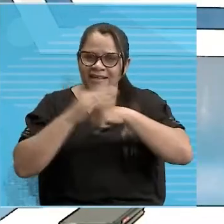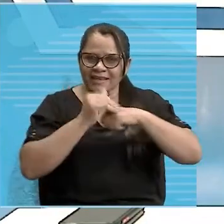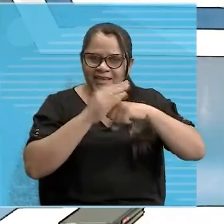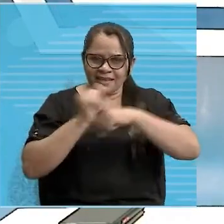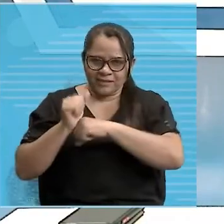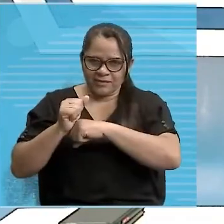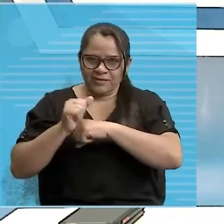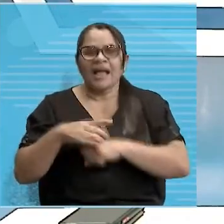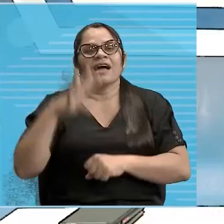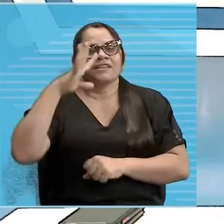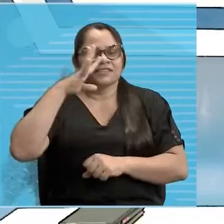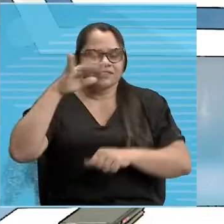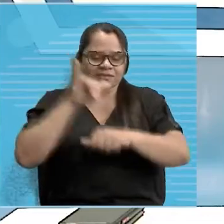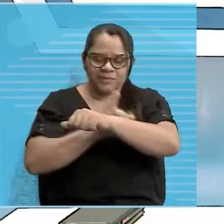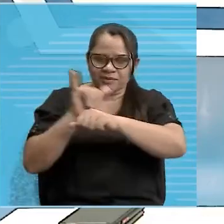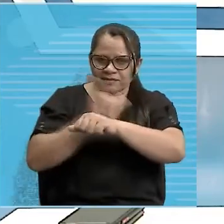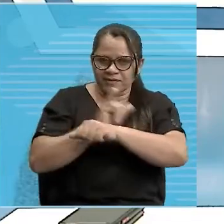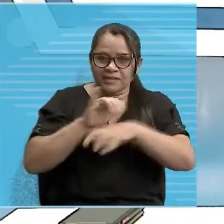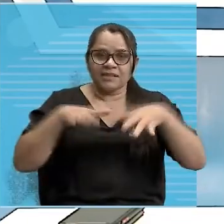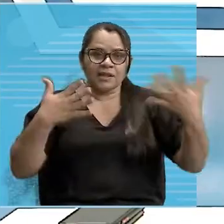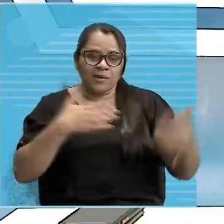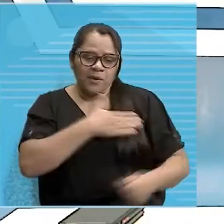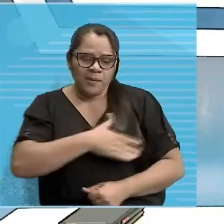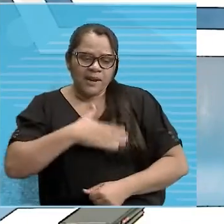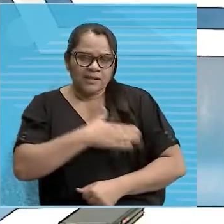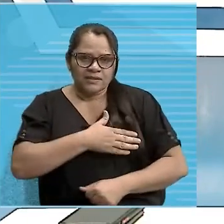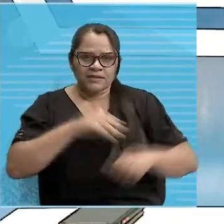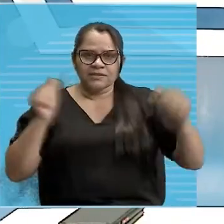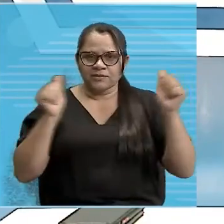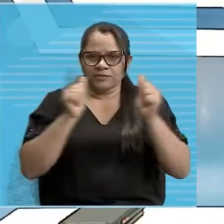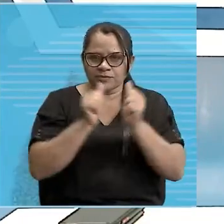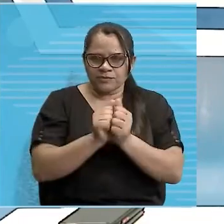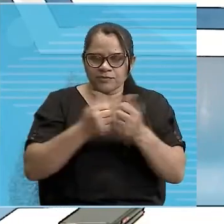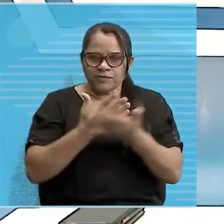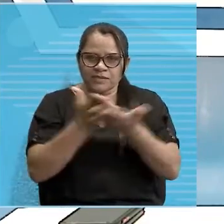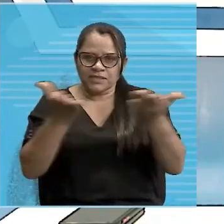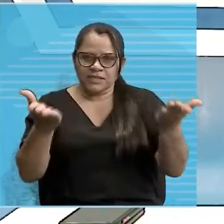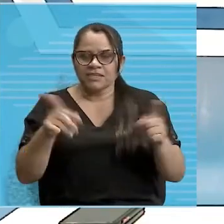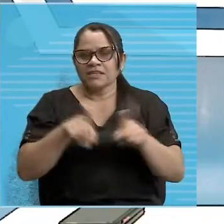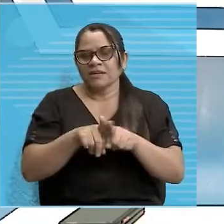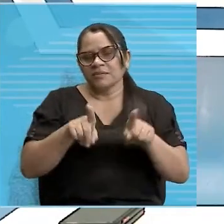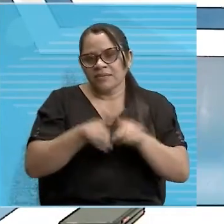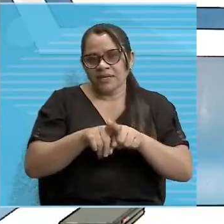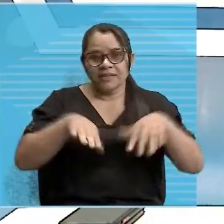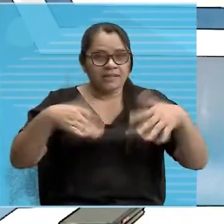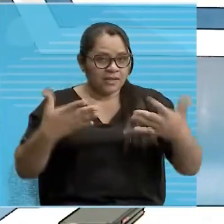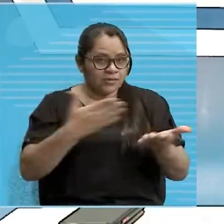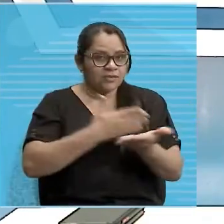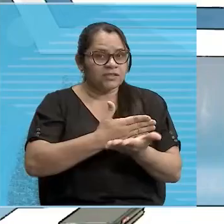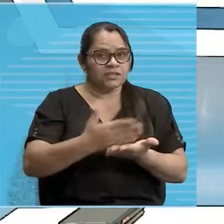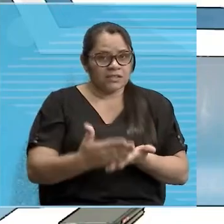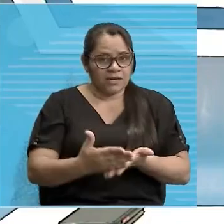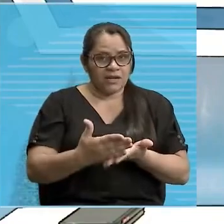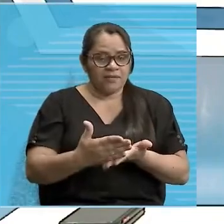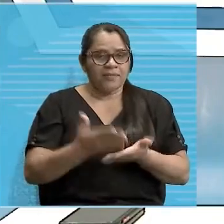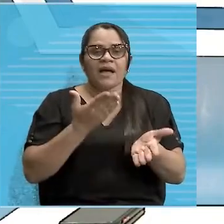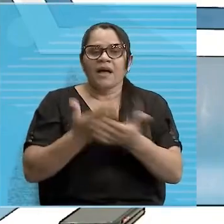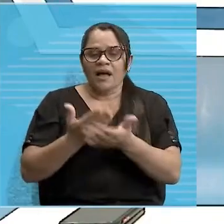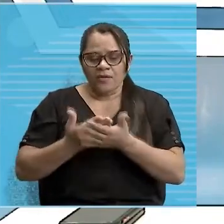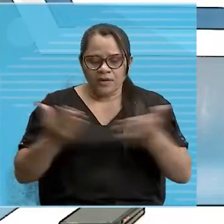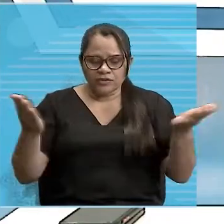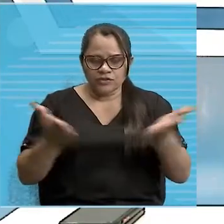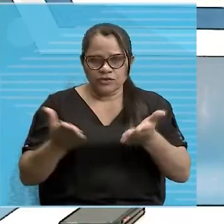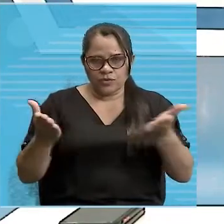pelo YouTube. Prazer estar aqui com todos vocês também. E a gente vai iniciar na aula de hoje, jovens,